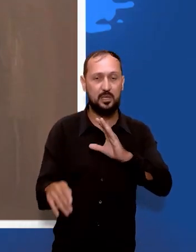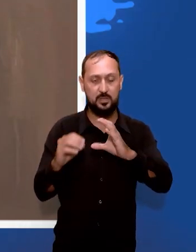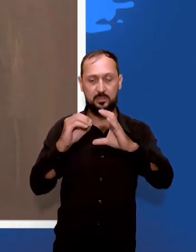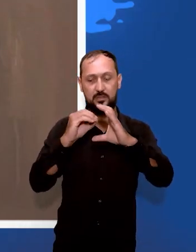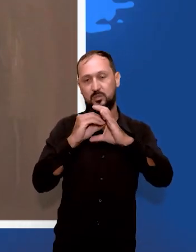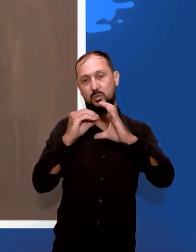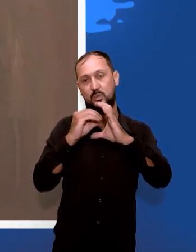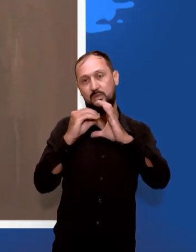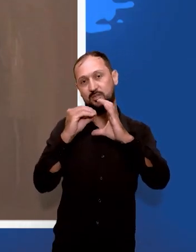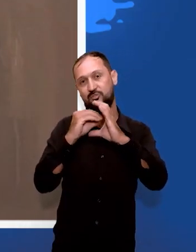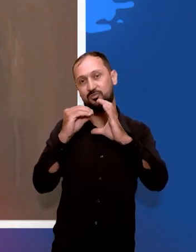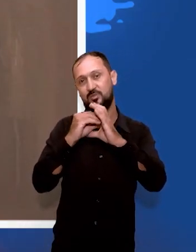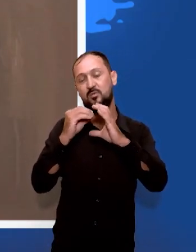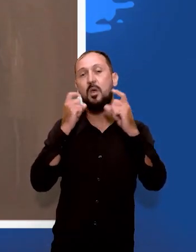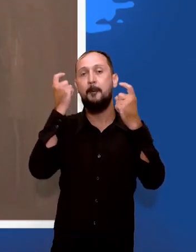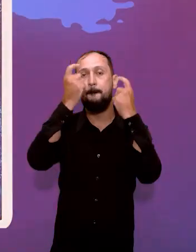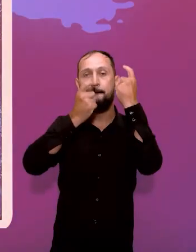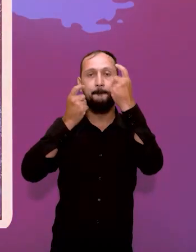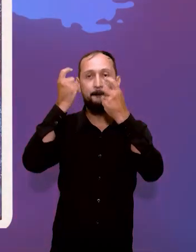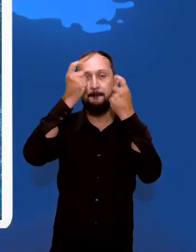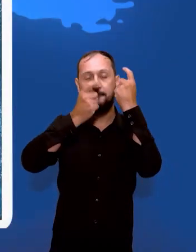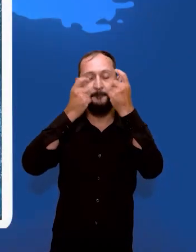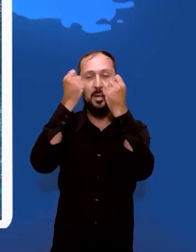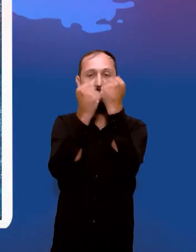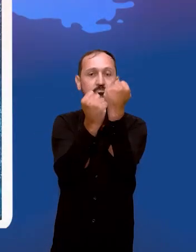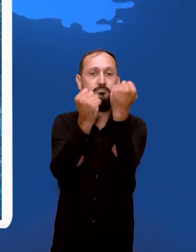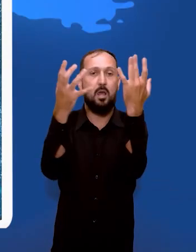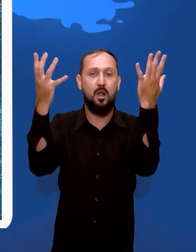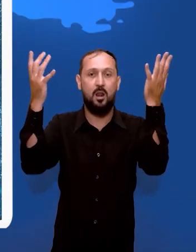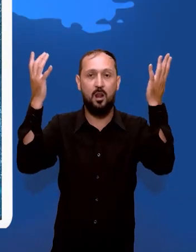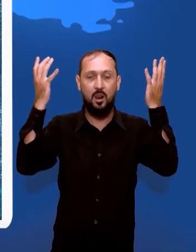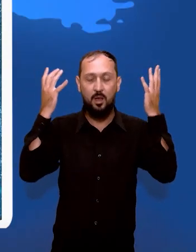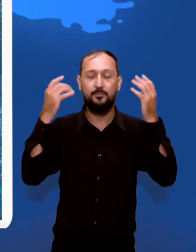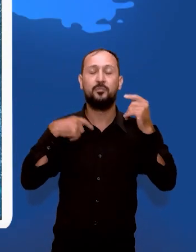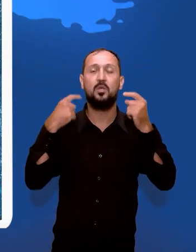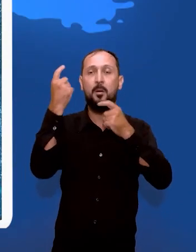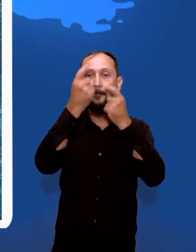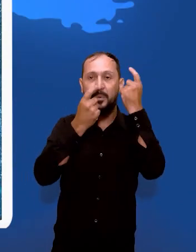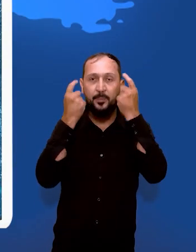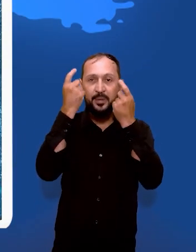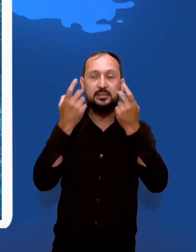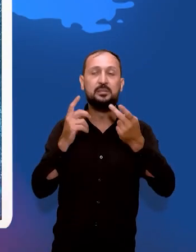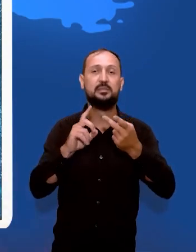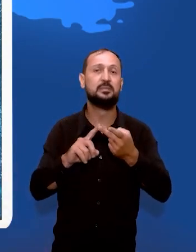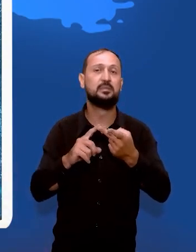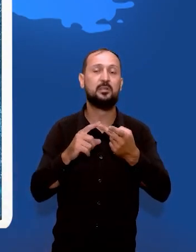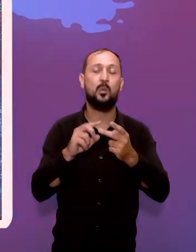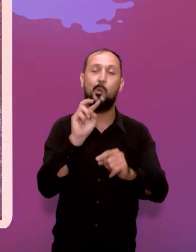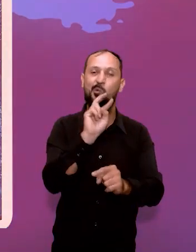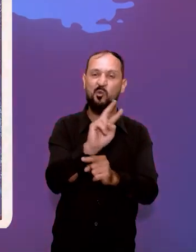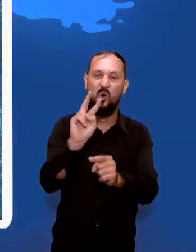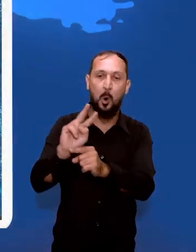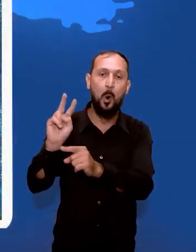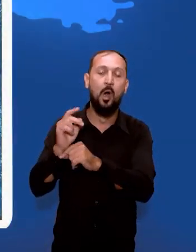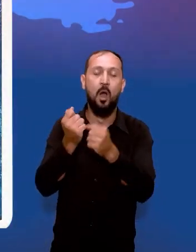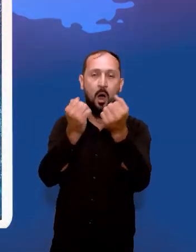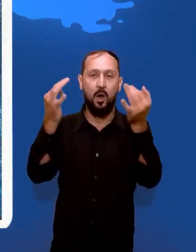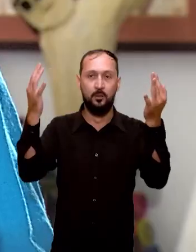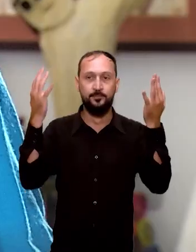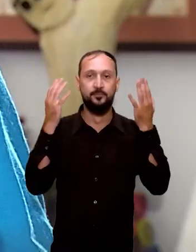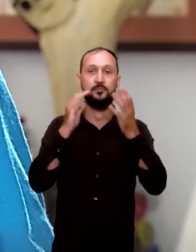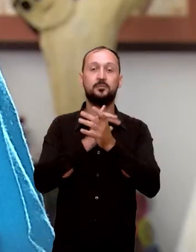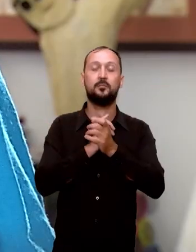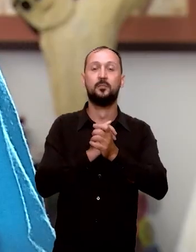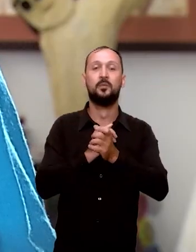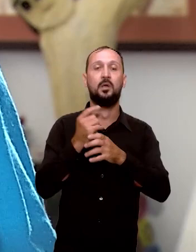artista do Centro-Oeste, eu tenho preocupações com o meio ambiente, eu tenho preocupação com a preservação